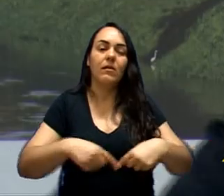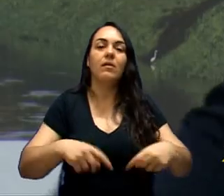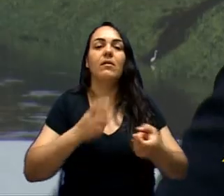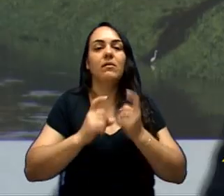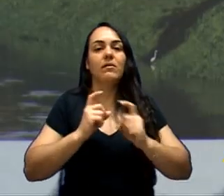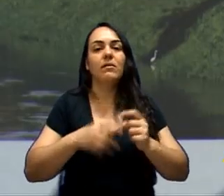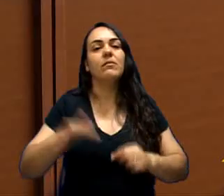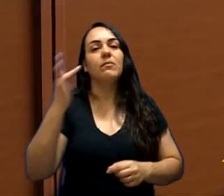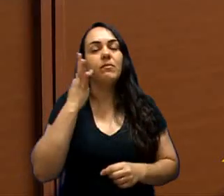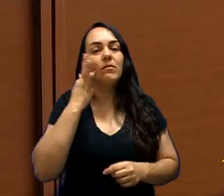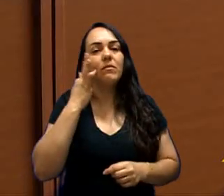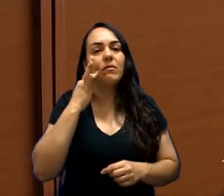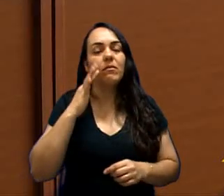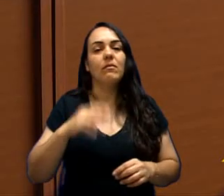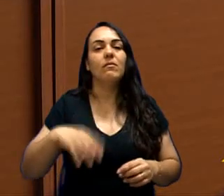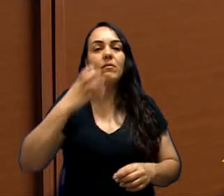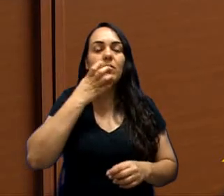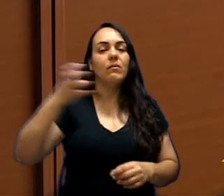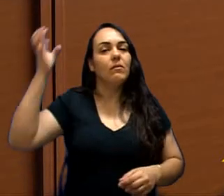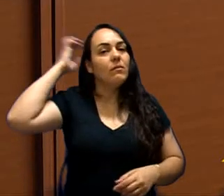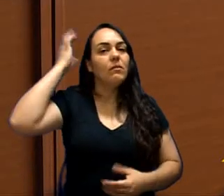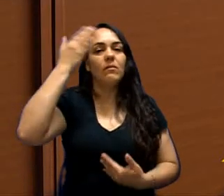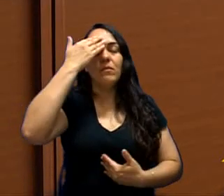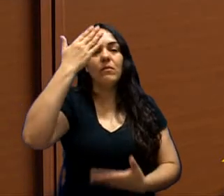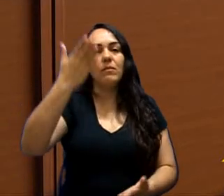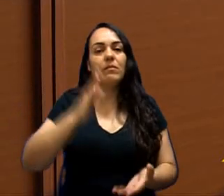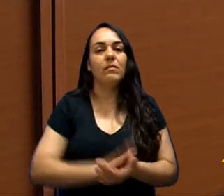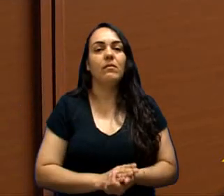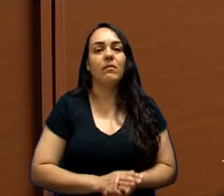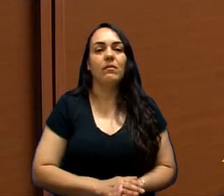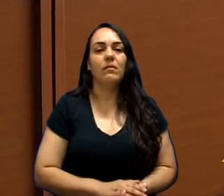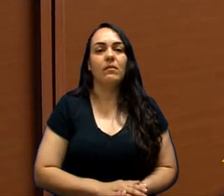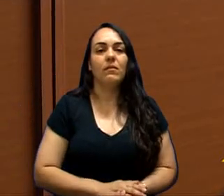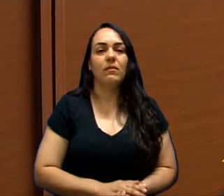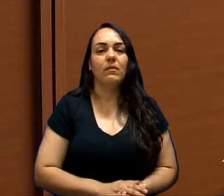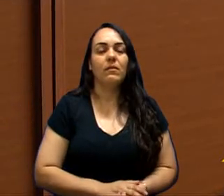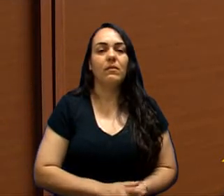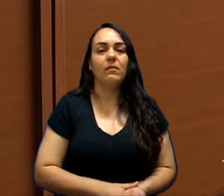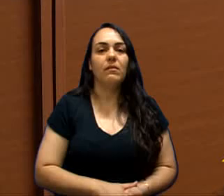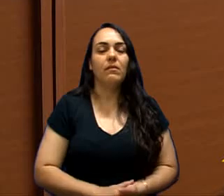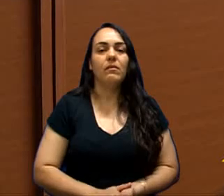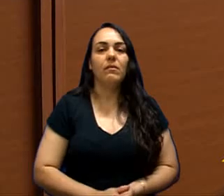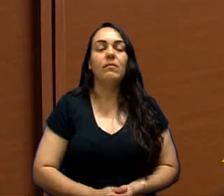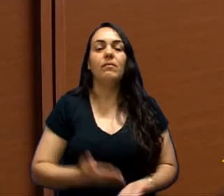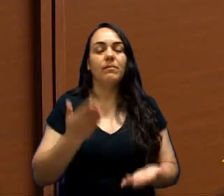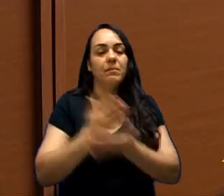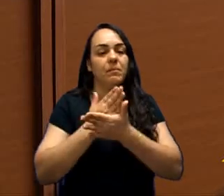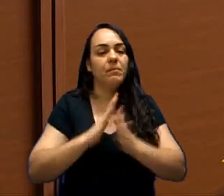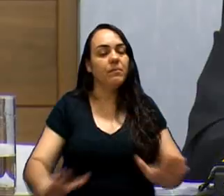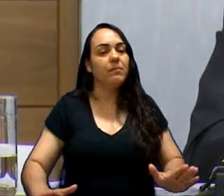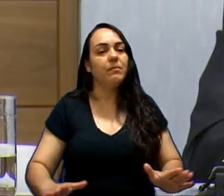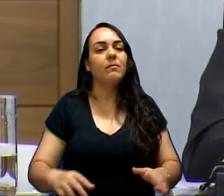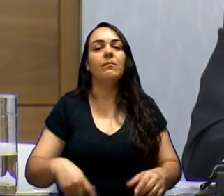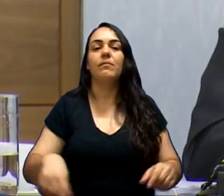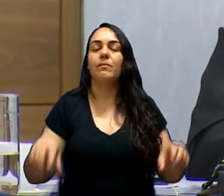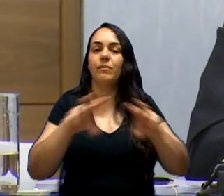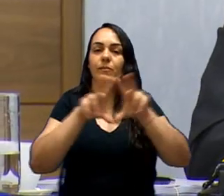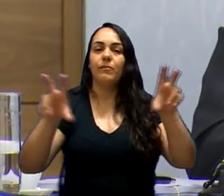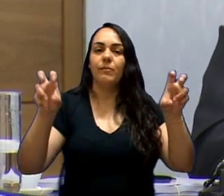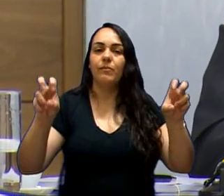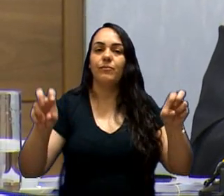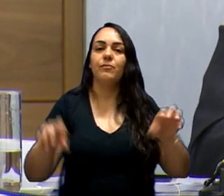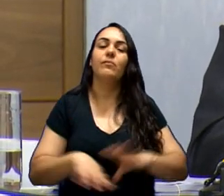Dini. Obrigado, vereador Pélix, obrigado. Esse assunto está esgotado